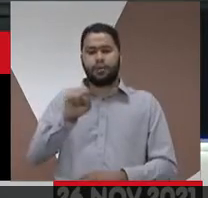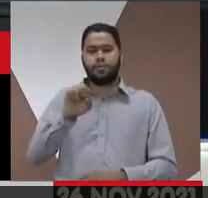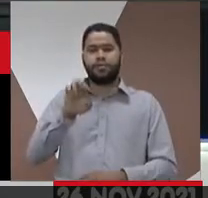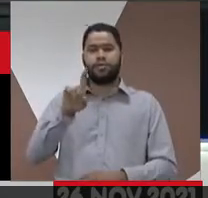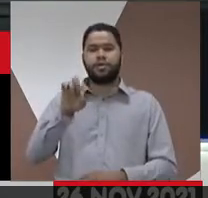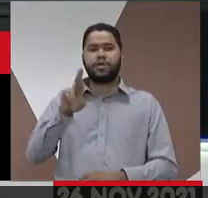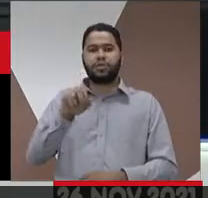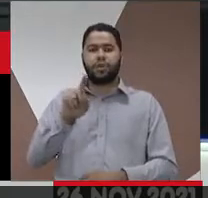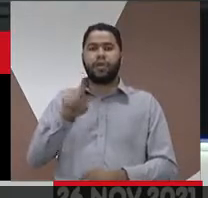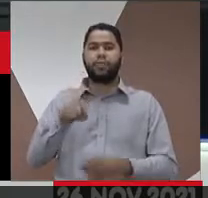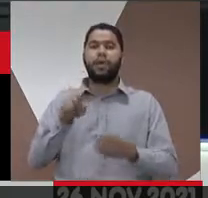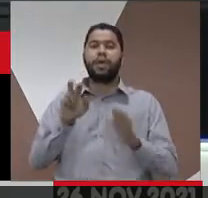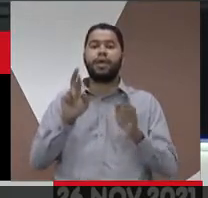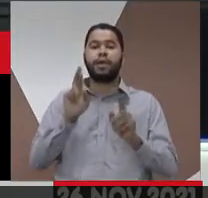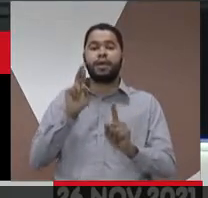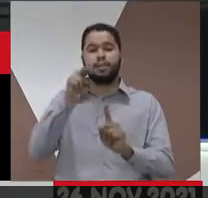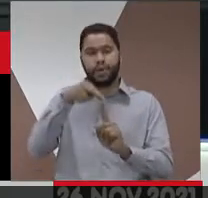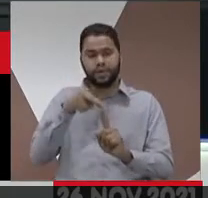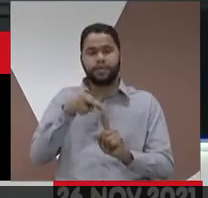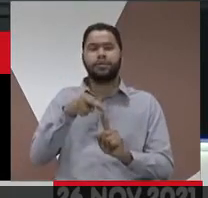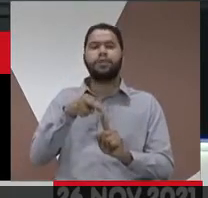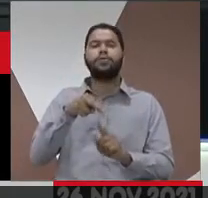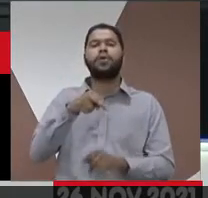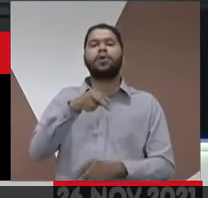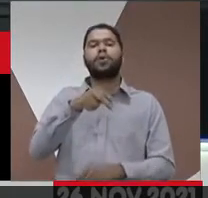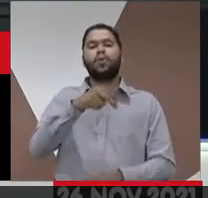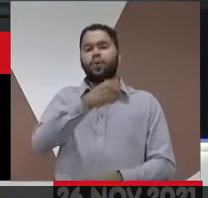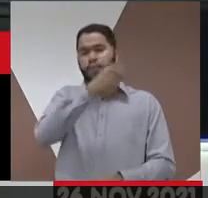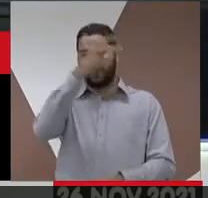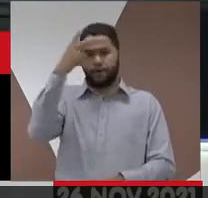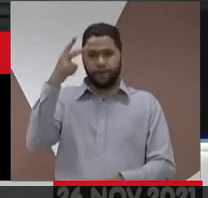de Nova Lima, João Marcelo Pereira.